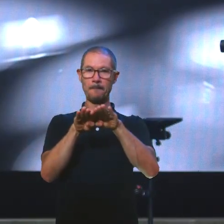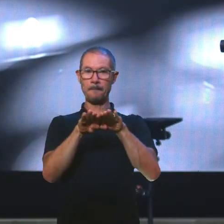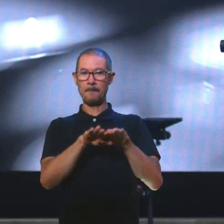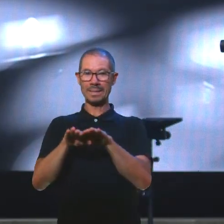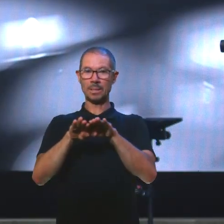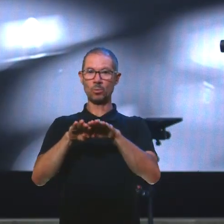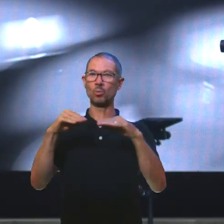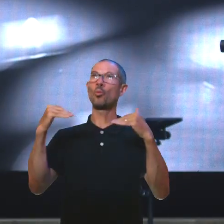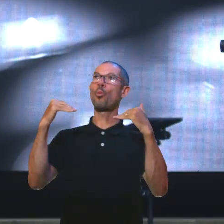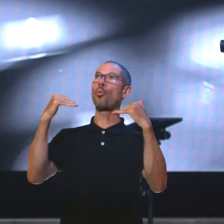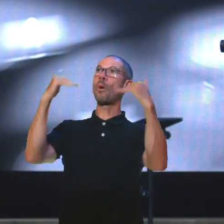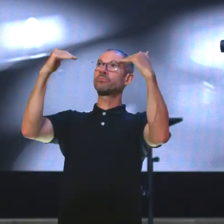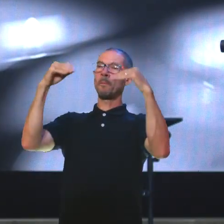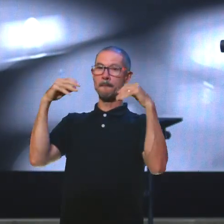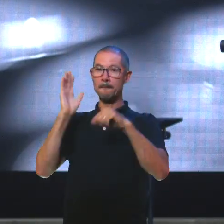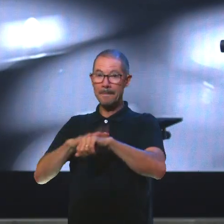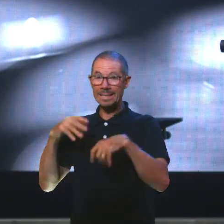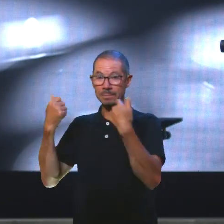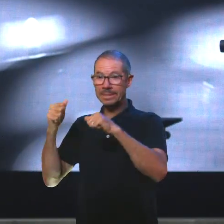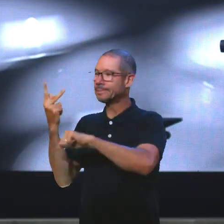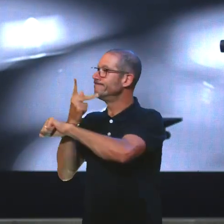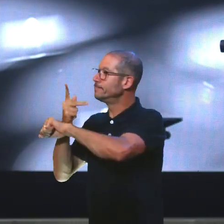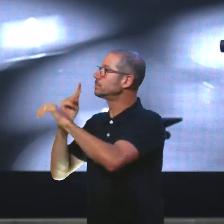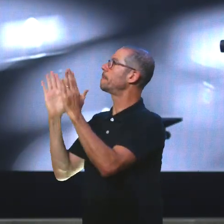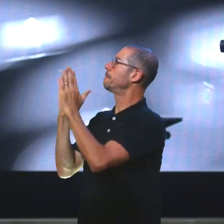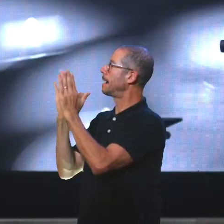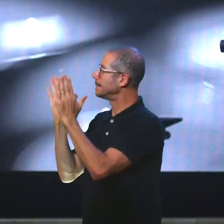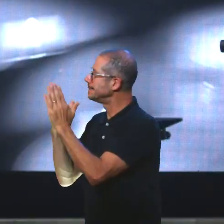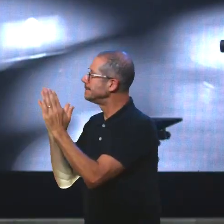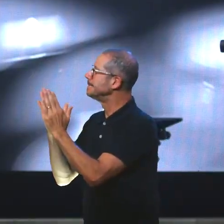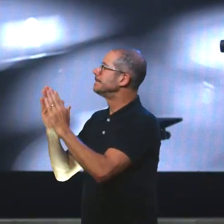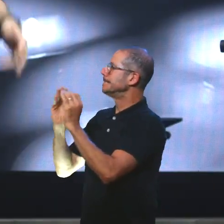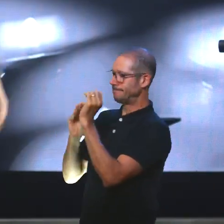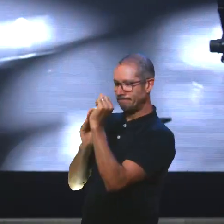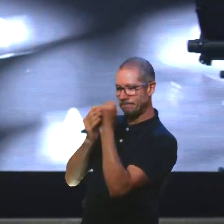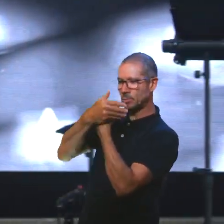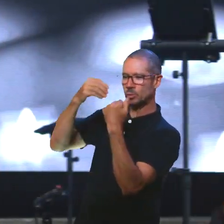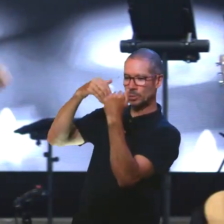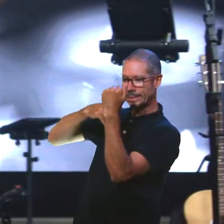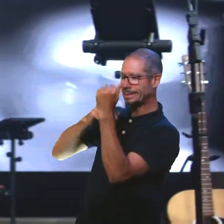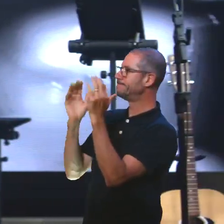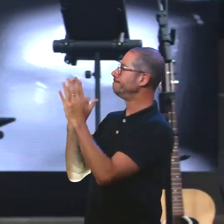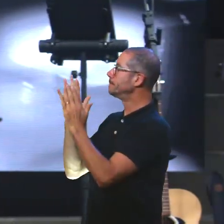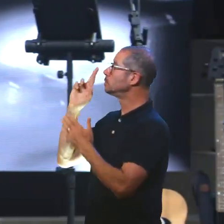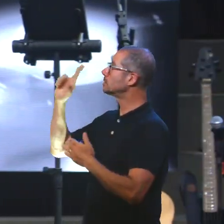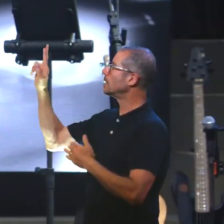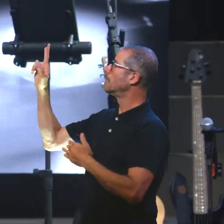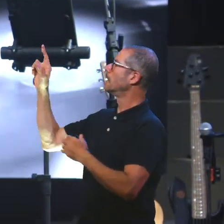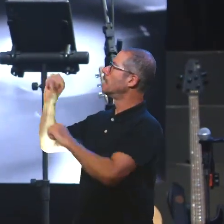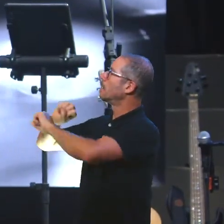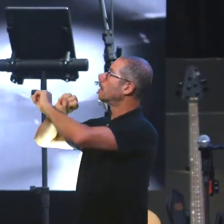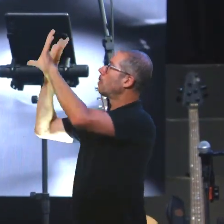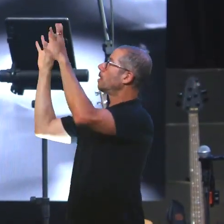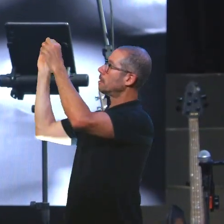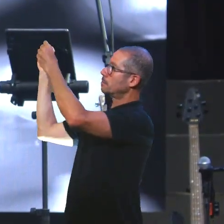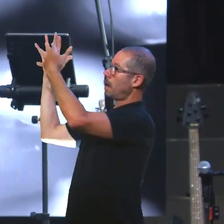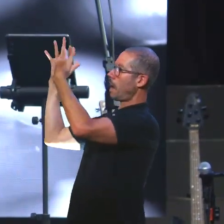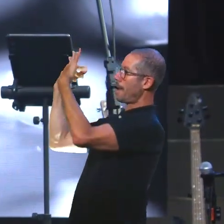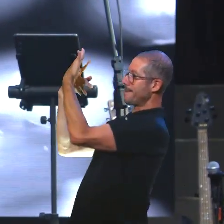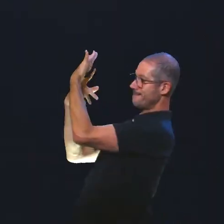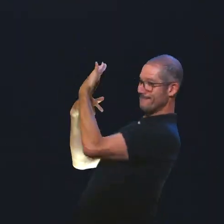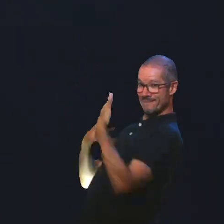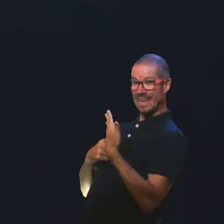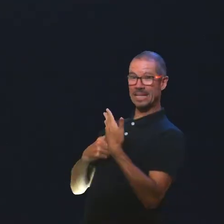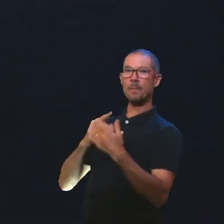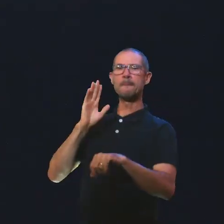diferente. Quanto mais eu dependo, quanto mais eu busco, quanto mais eu me escondo no secreto do Senhor, mais a glória dele vai ser revelada, porque